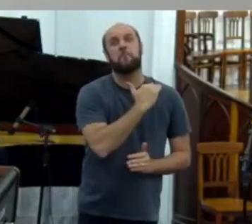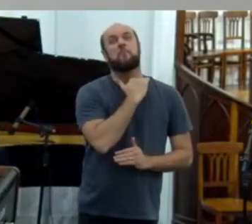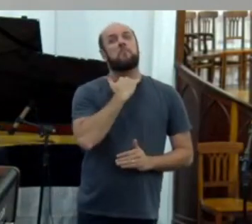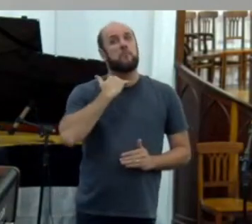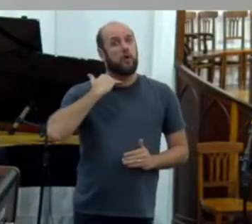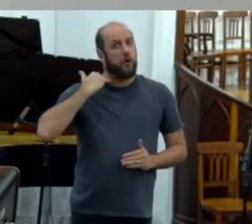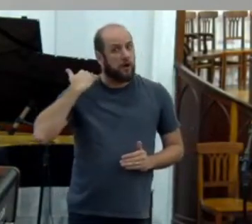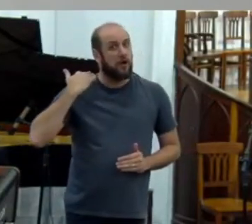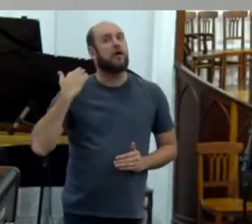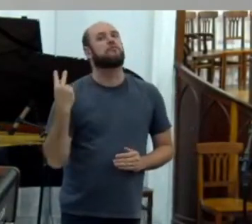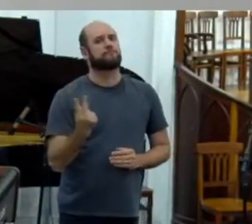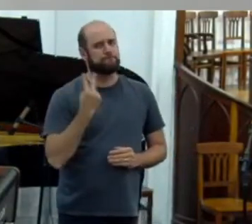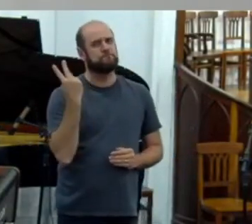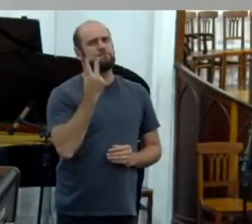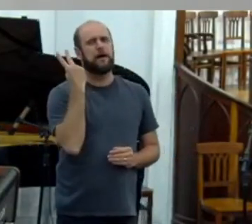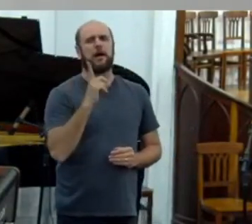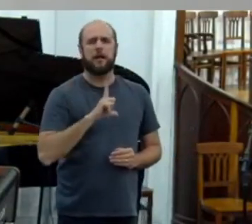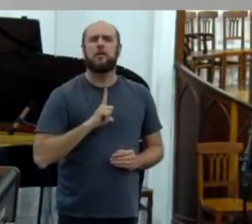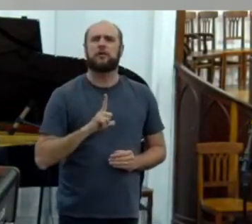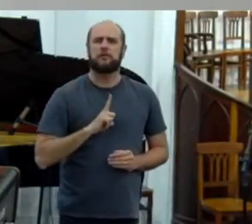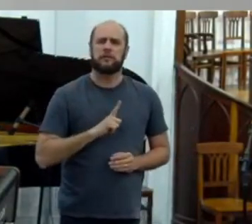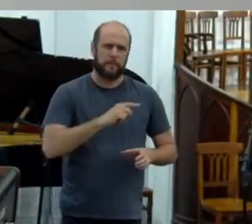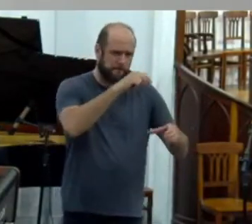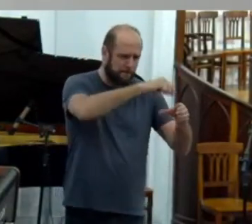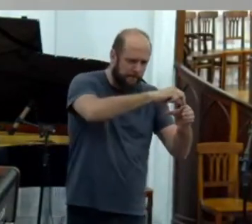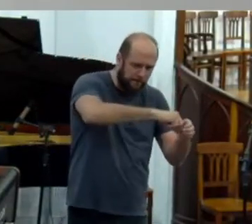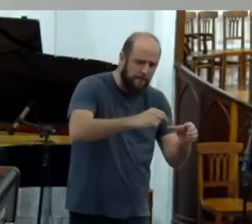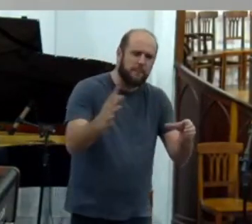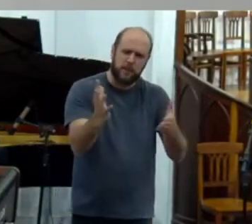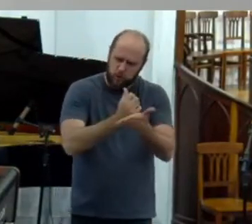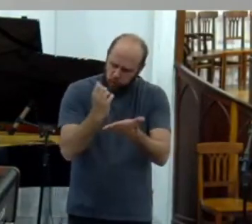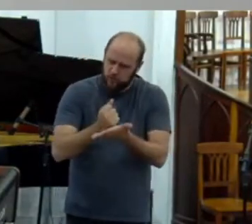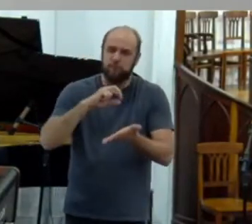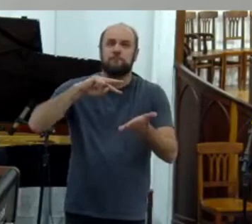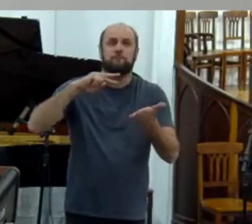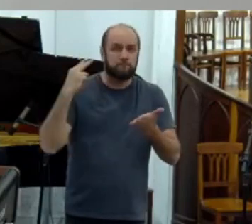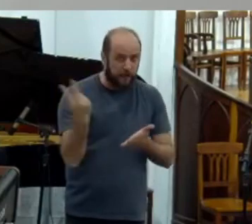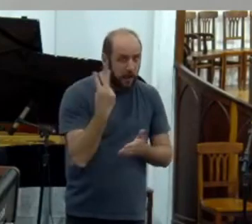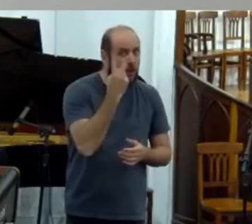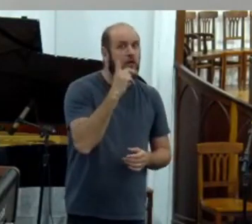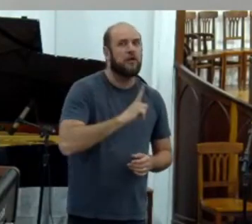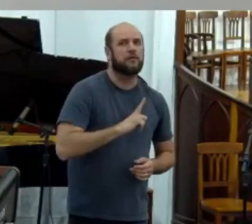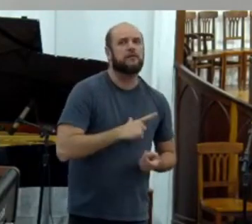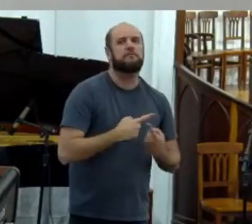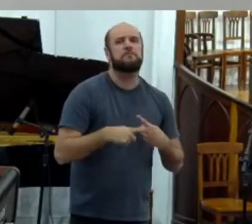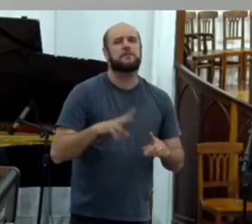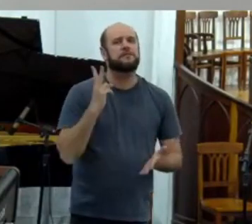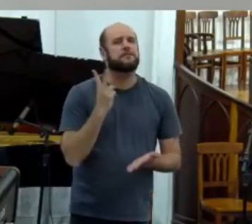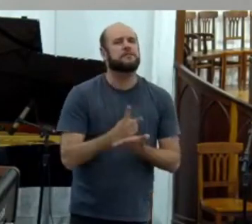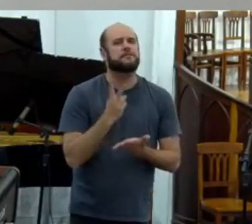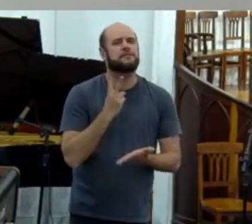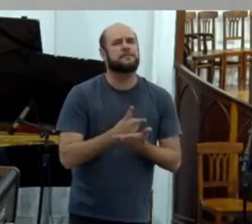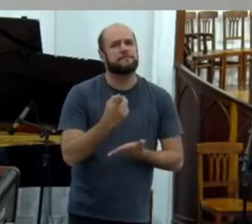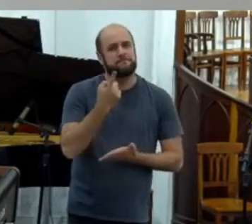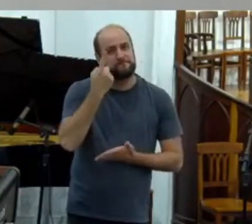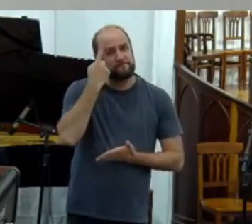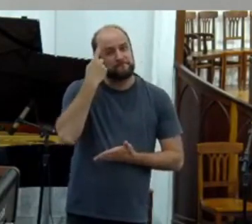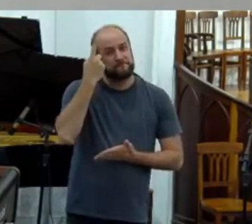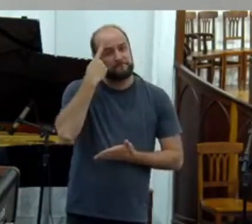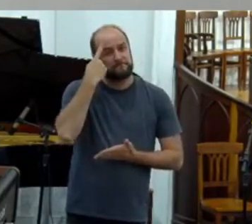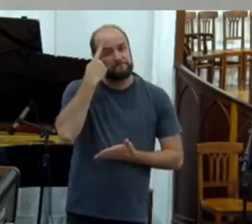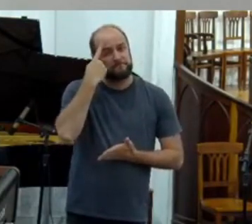é algo significativo. Plantar, colher tem o seu significado, mas sempre considerando que